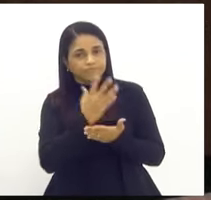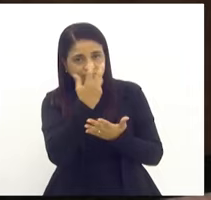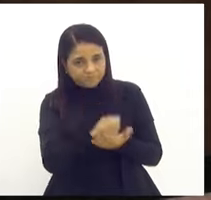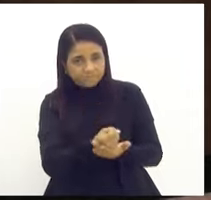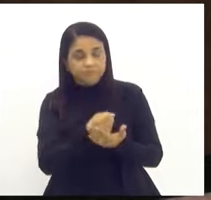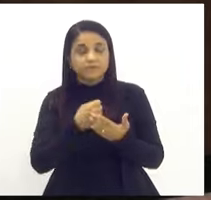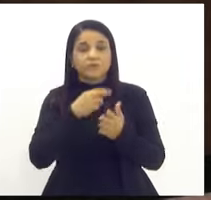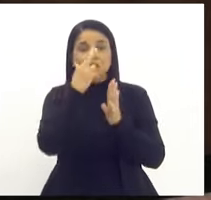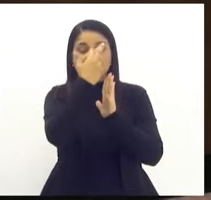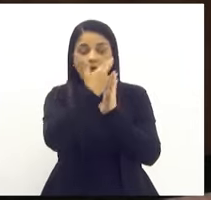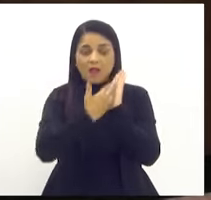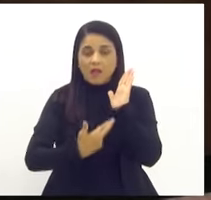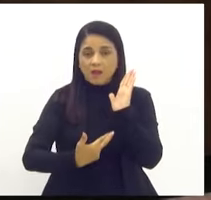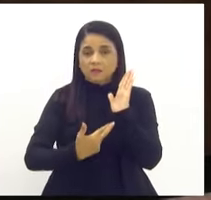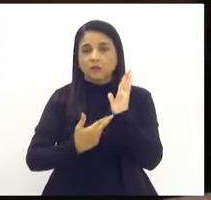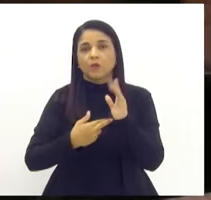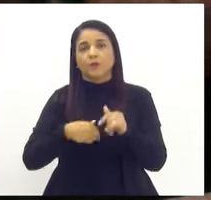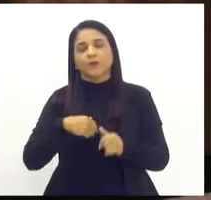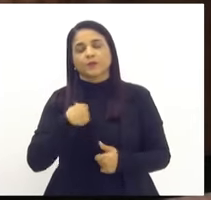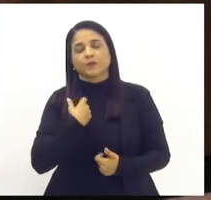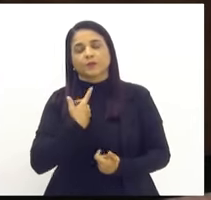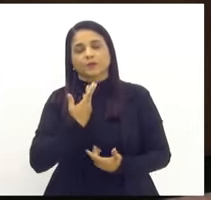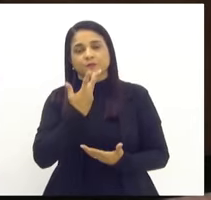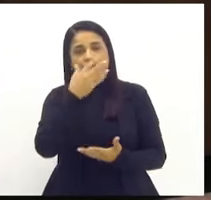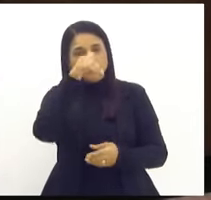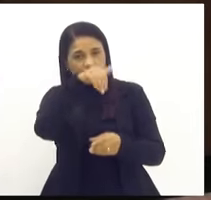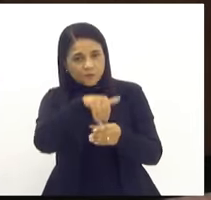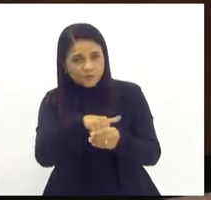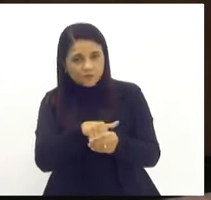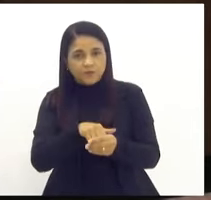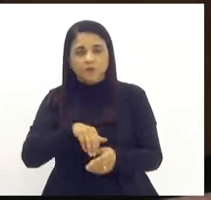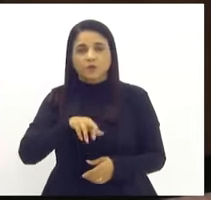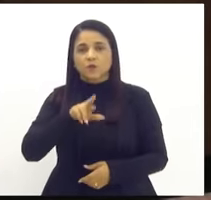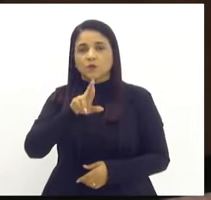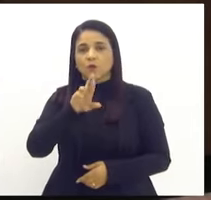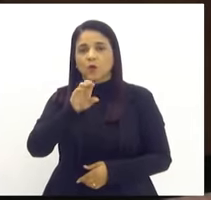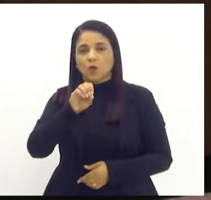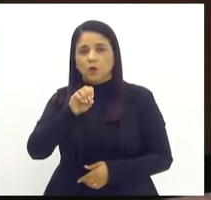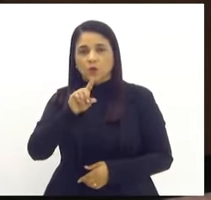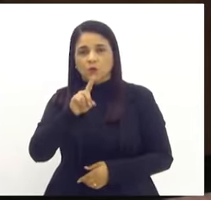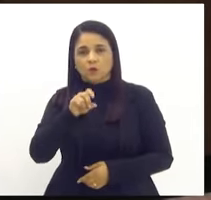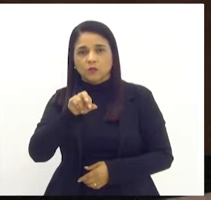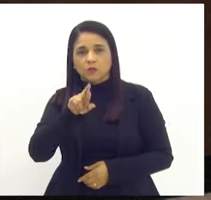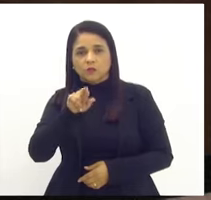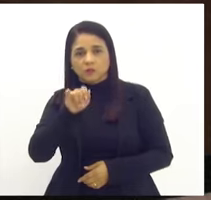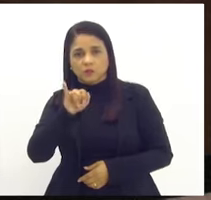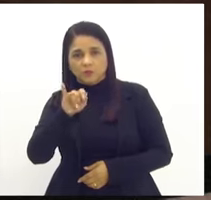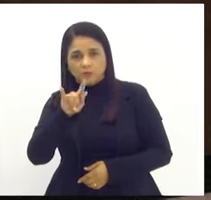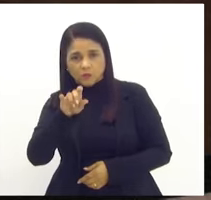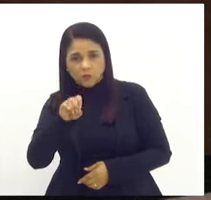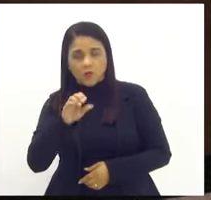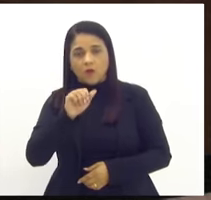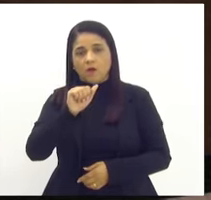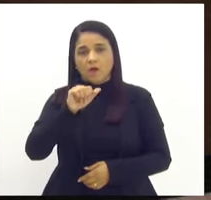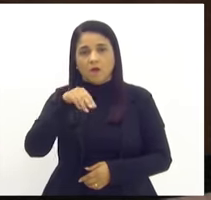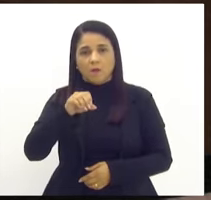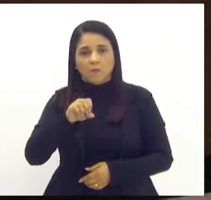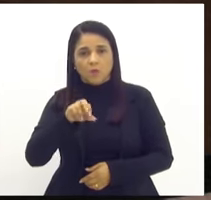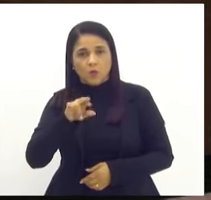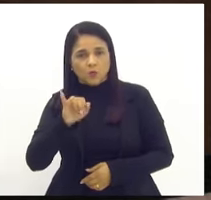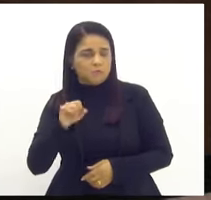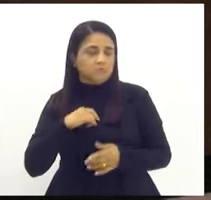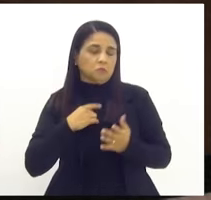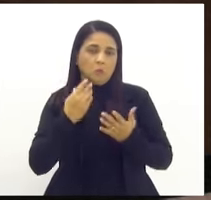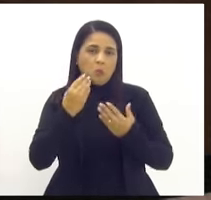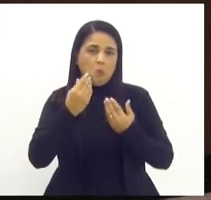foi o relatório do deputado Rodrigo amorm unânime na na ccj que não afetava nada de código penal